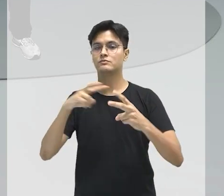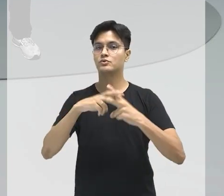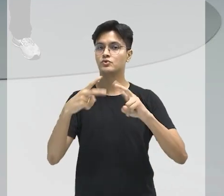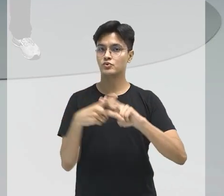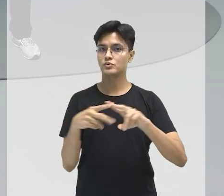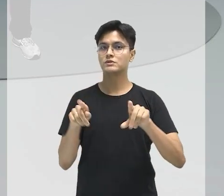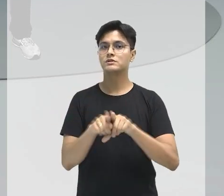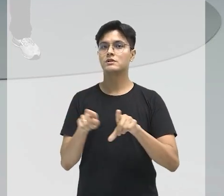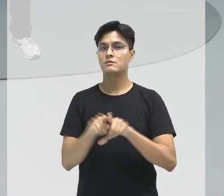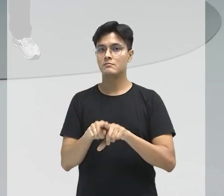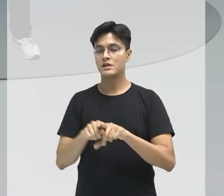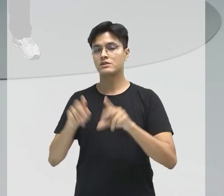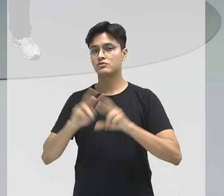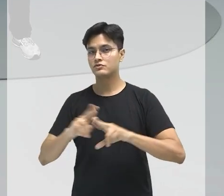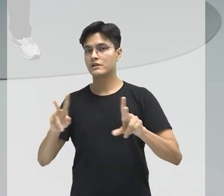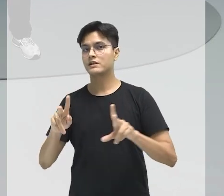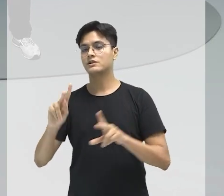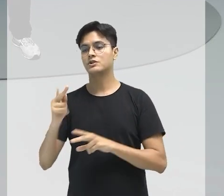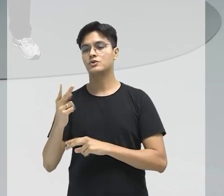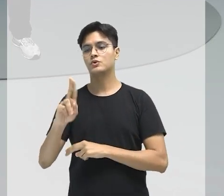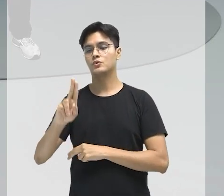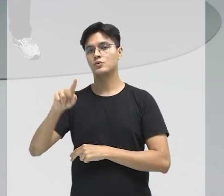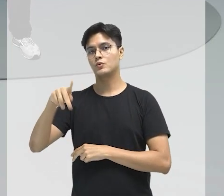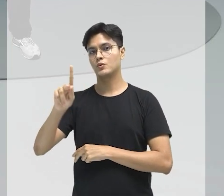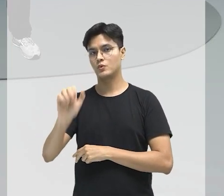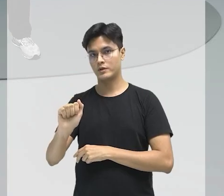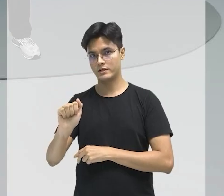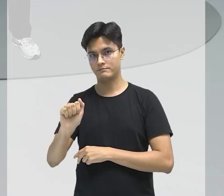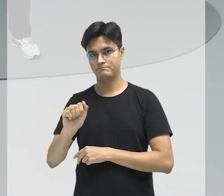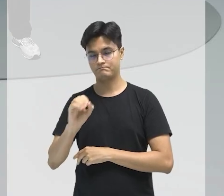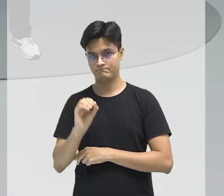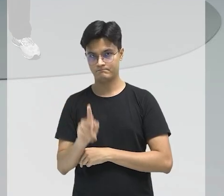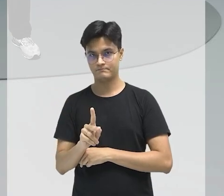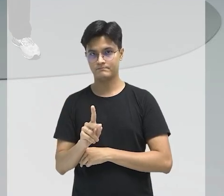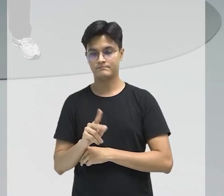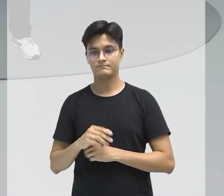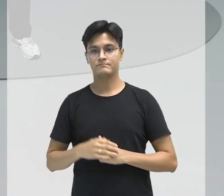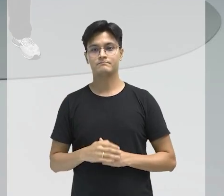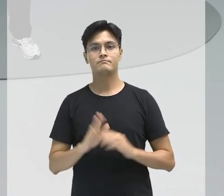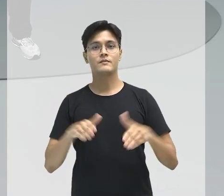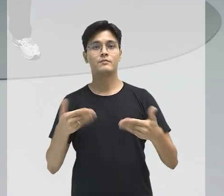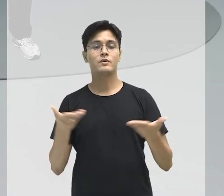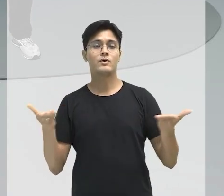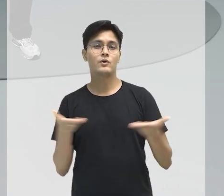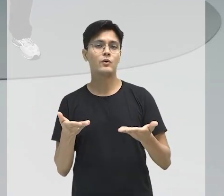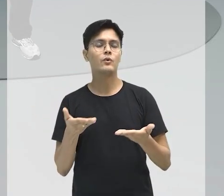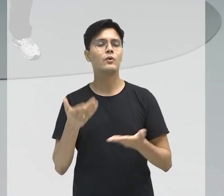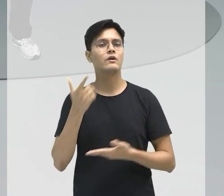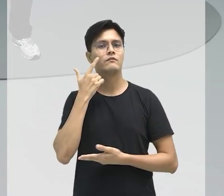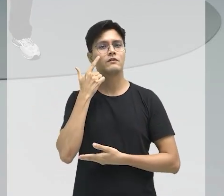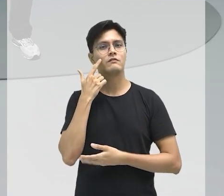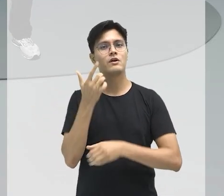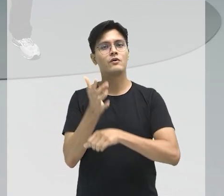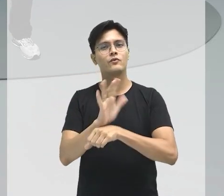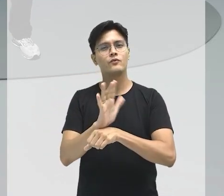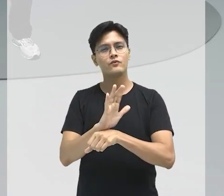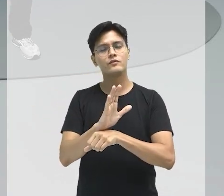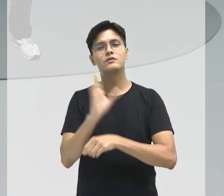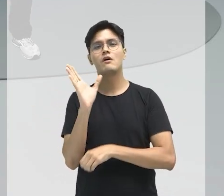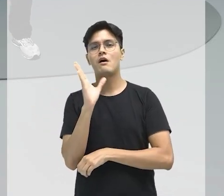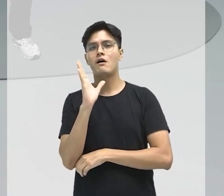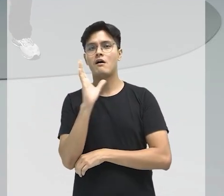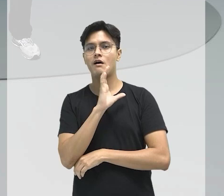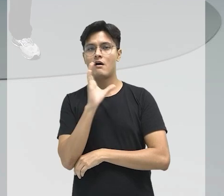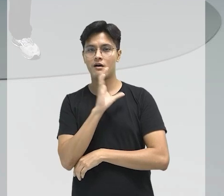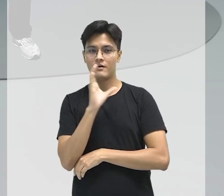diferente também do Uca-Uca, ok? Nós vamos ver agora aqui, ó, um videozinho